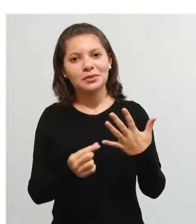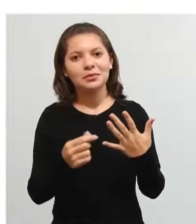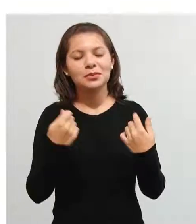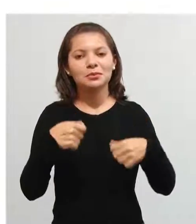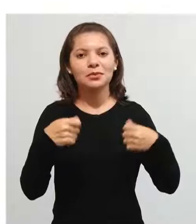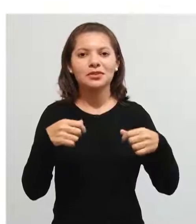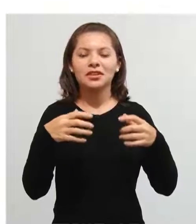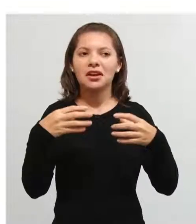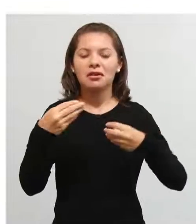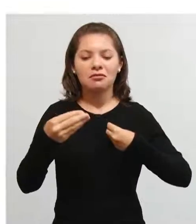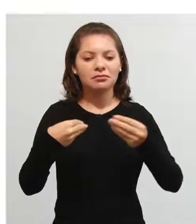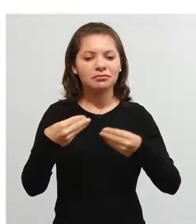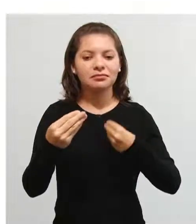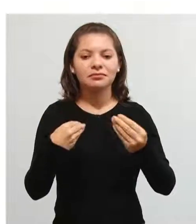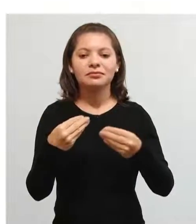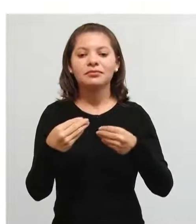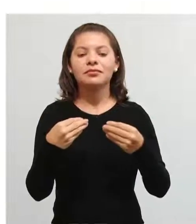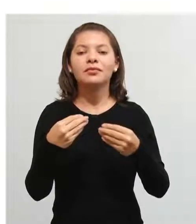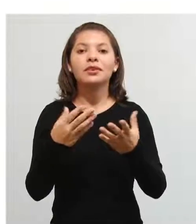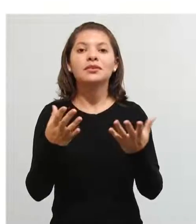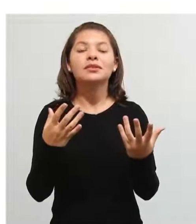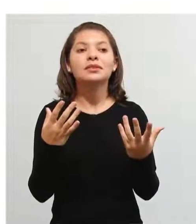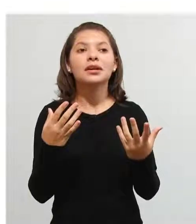ser flexibilizados, você pode,